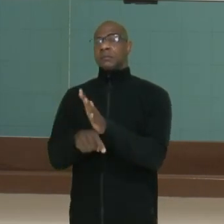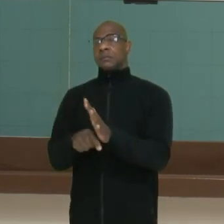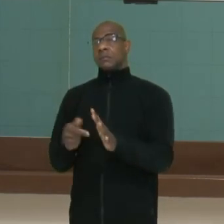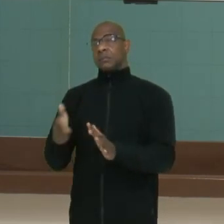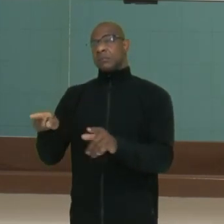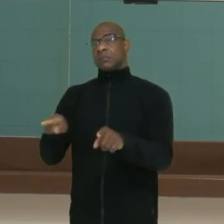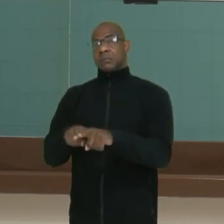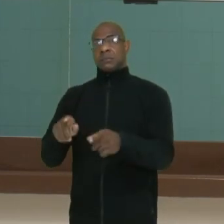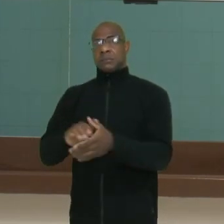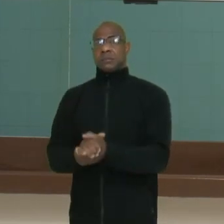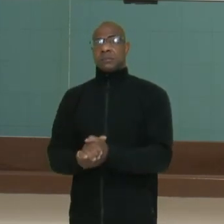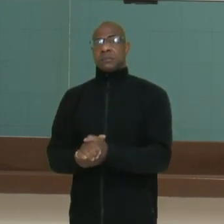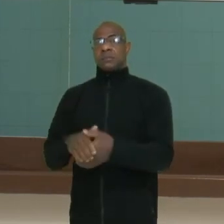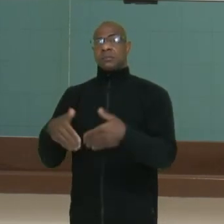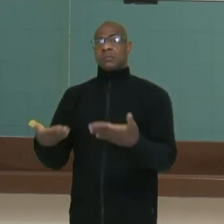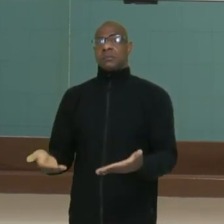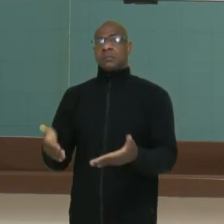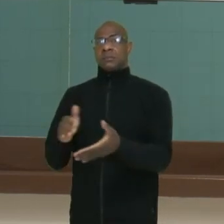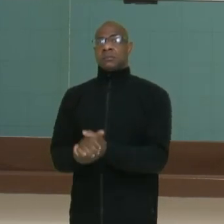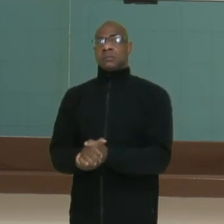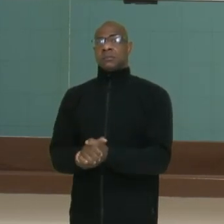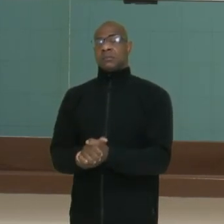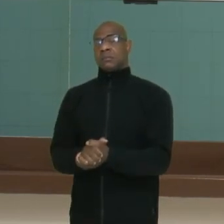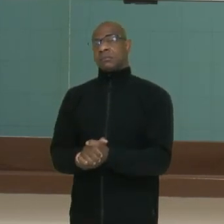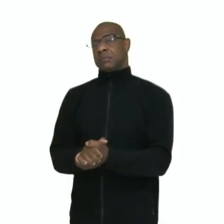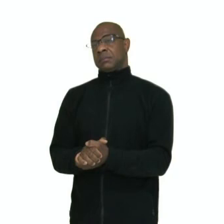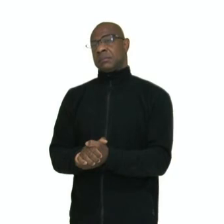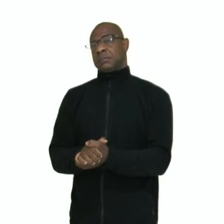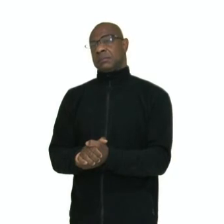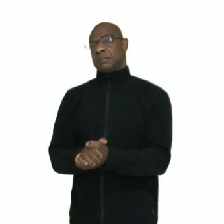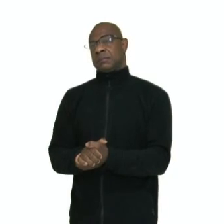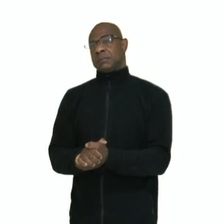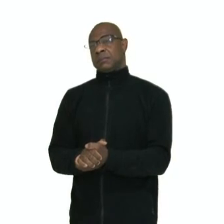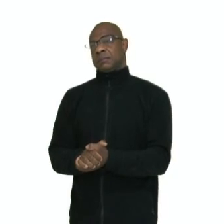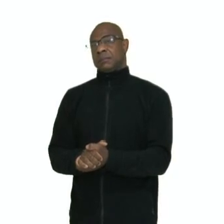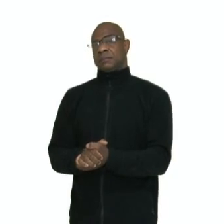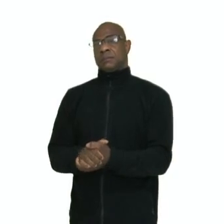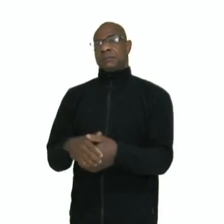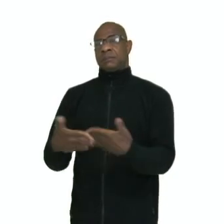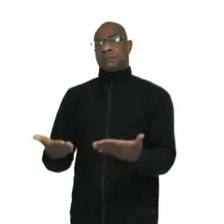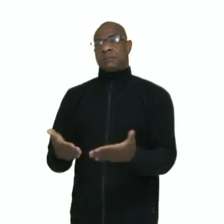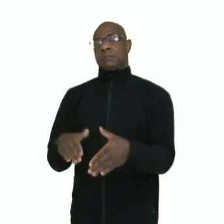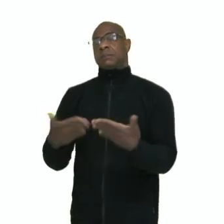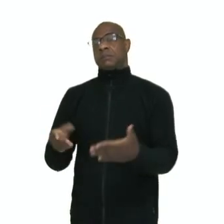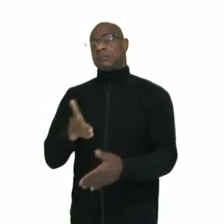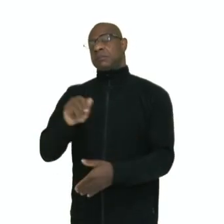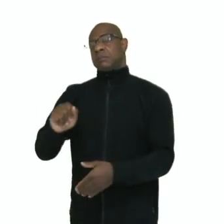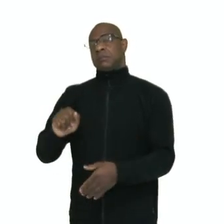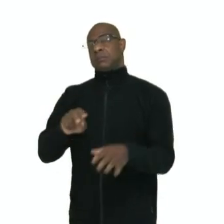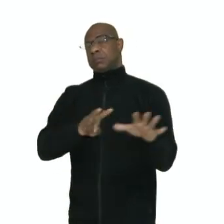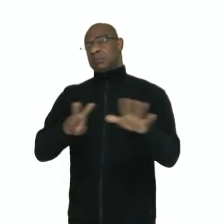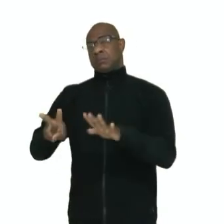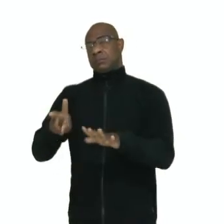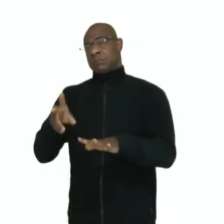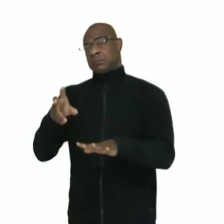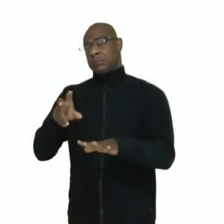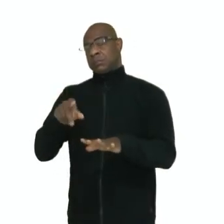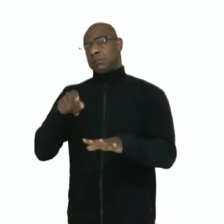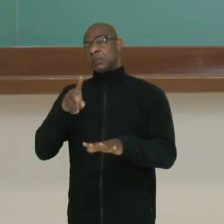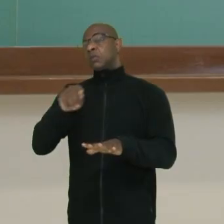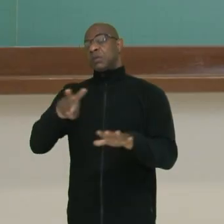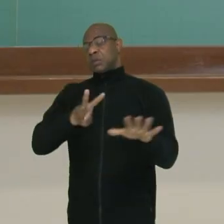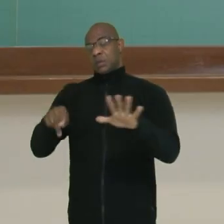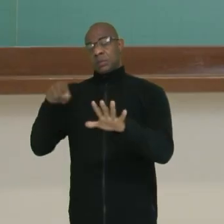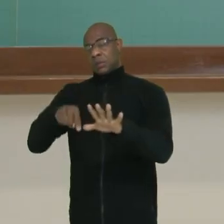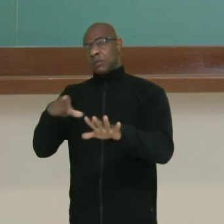vocês. What days of the week do you have English class? E aí, quais são os dias da semana que você